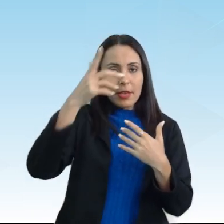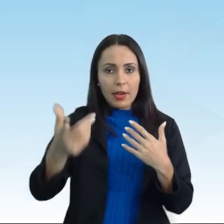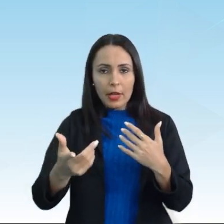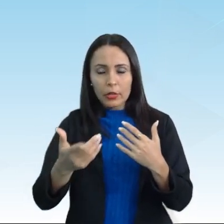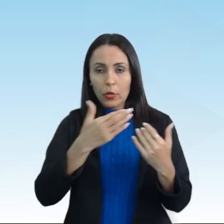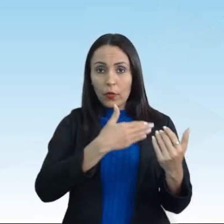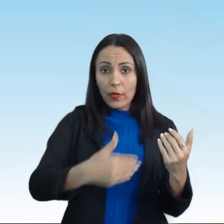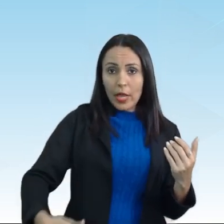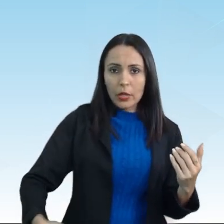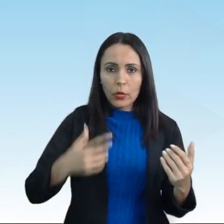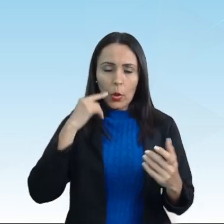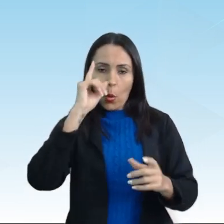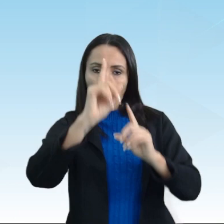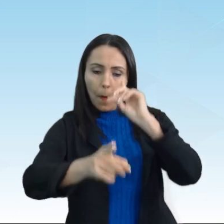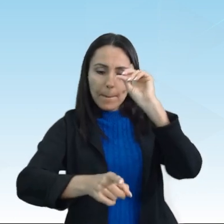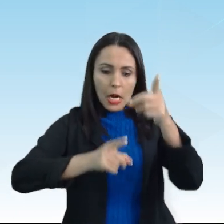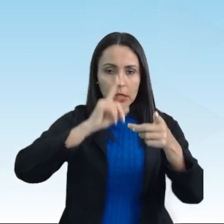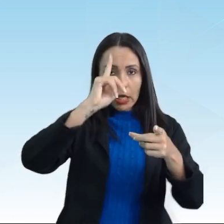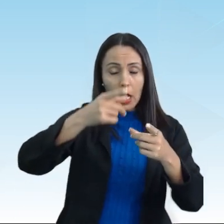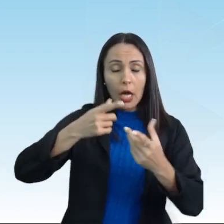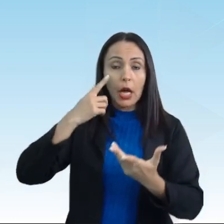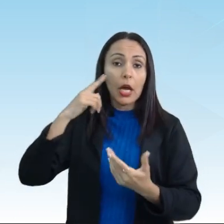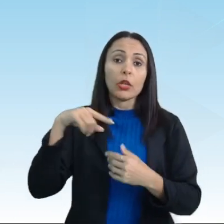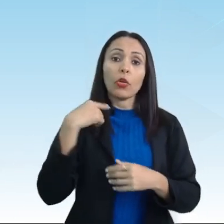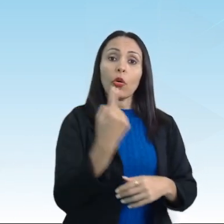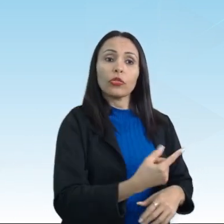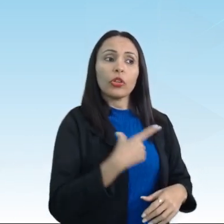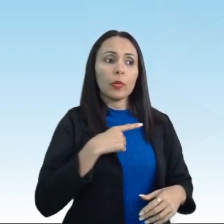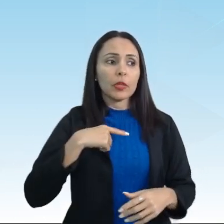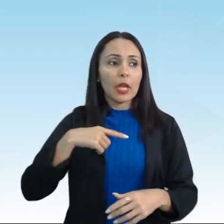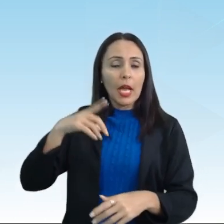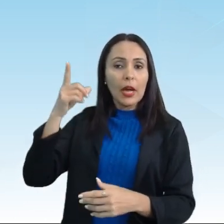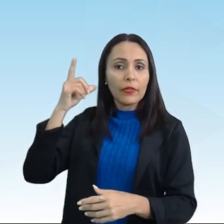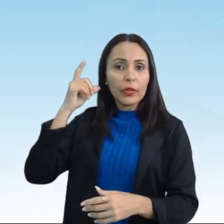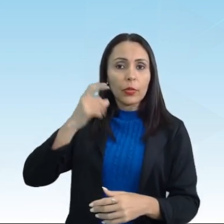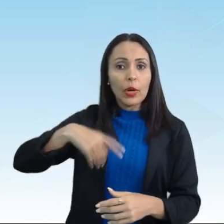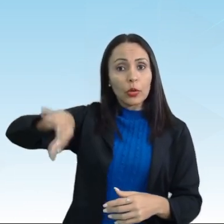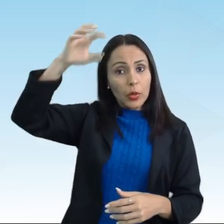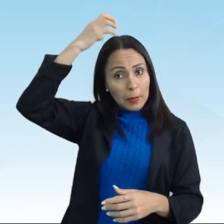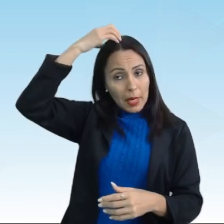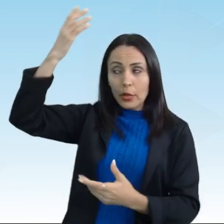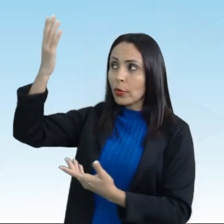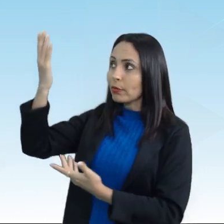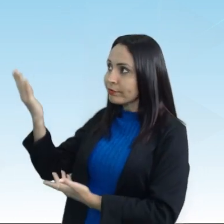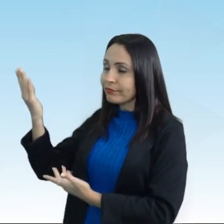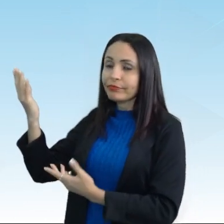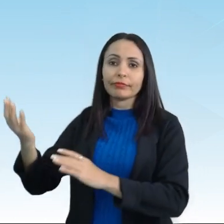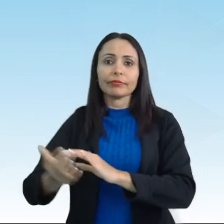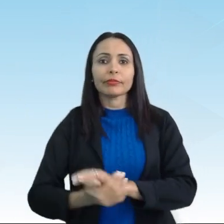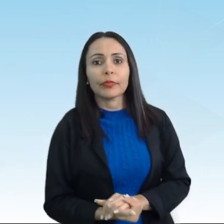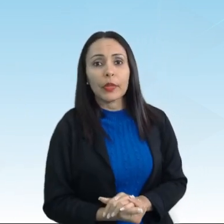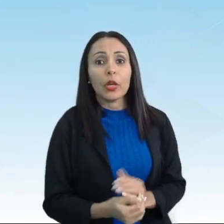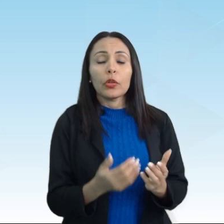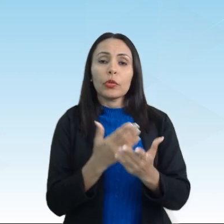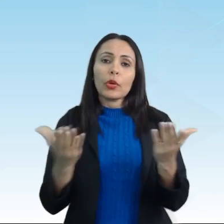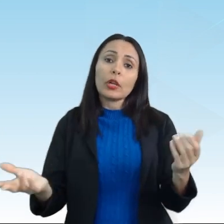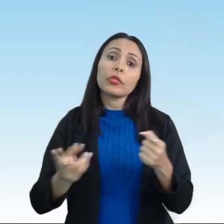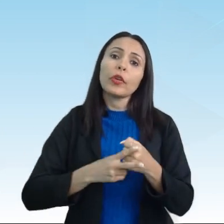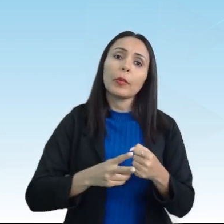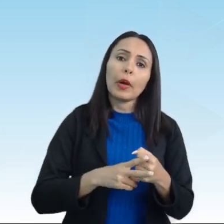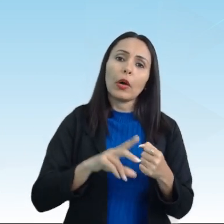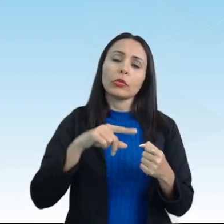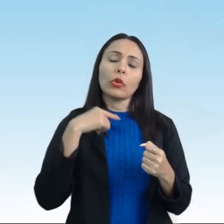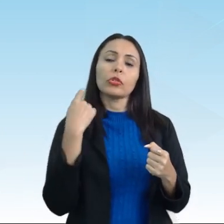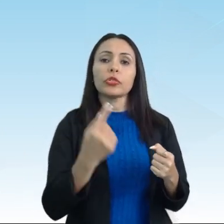governa, comanda. Nesse caso, nós temos aqui a figura do imperador. No caso verbal, nós teremos